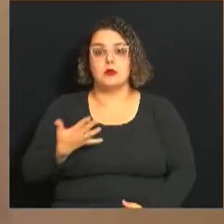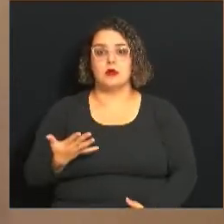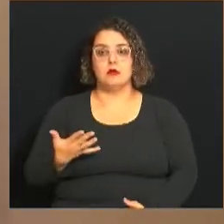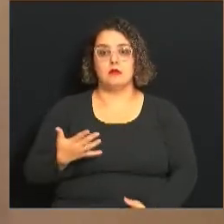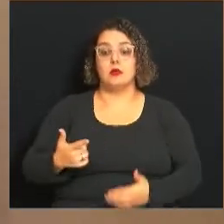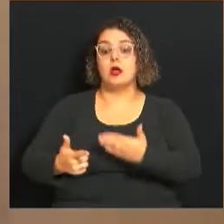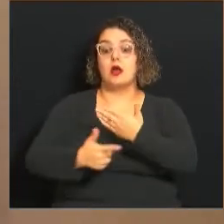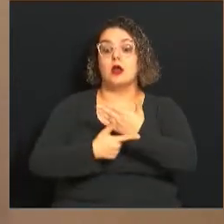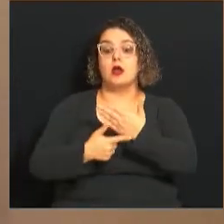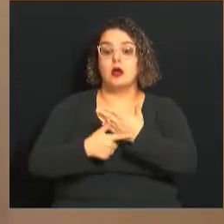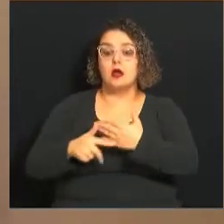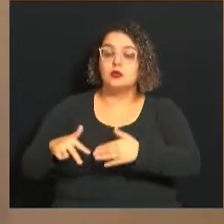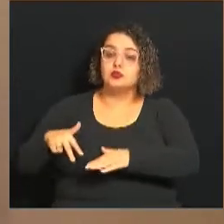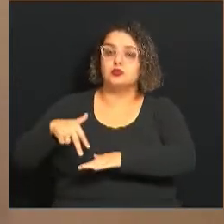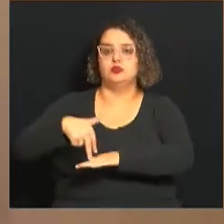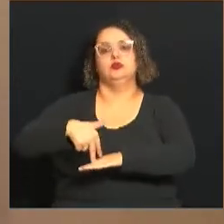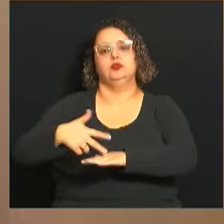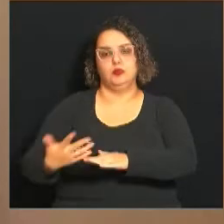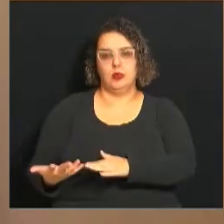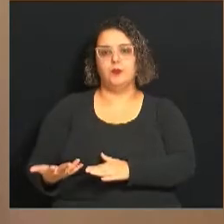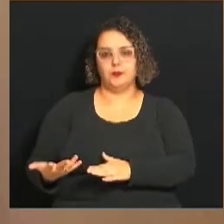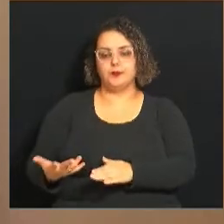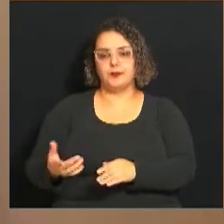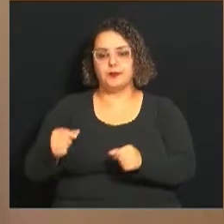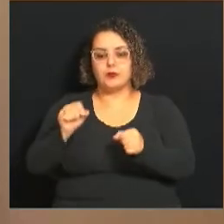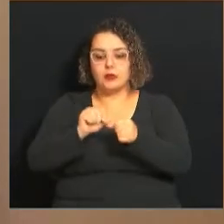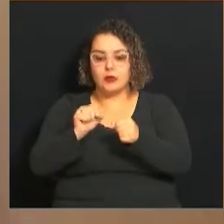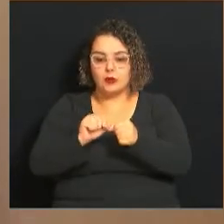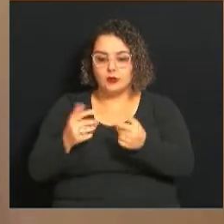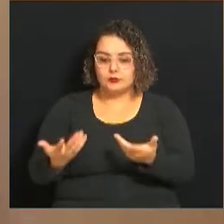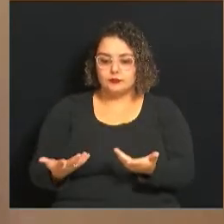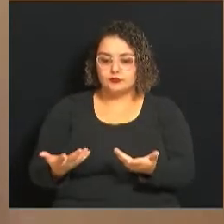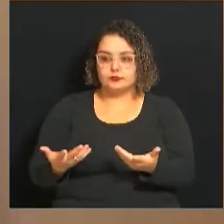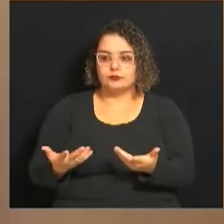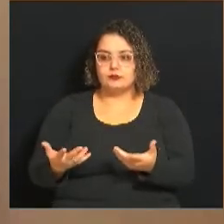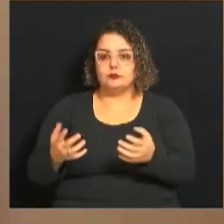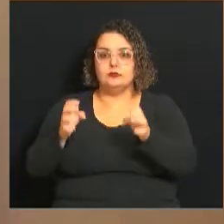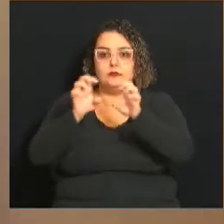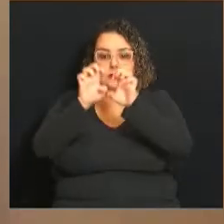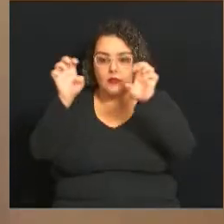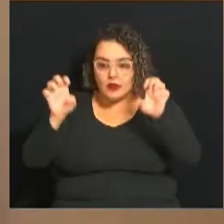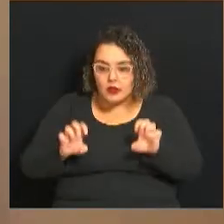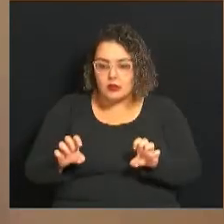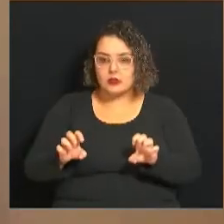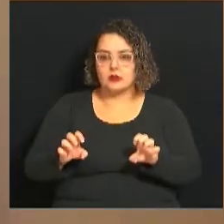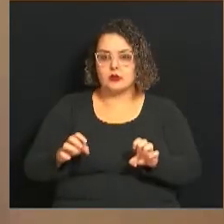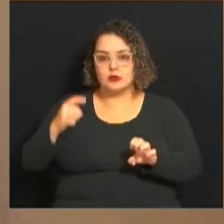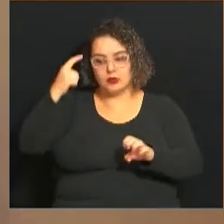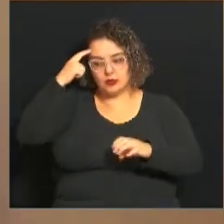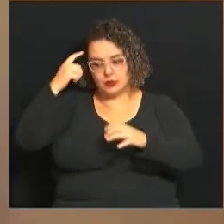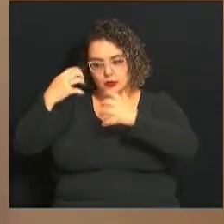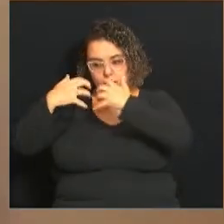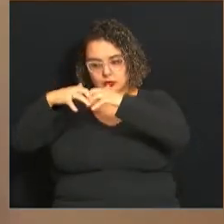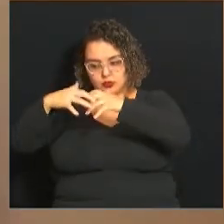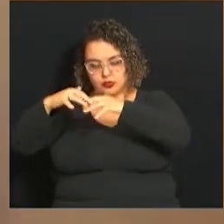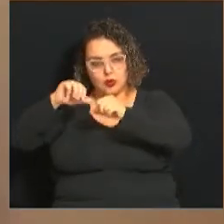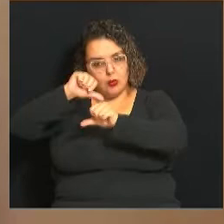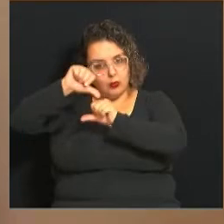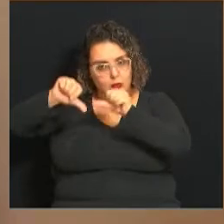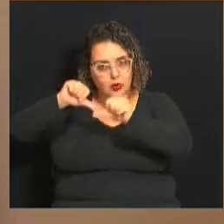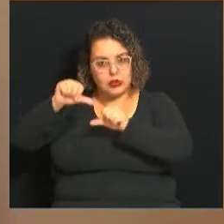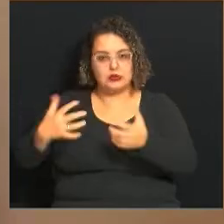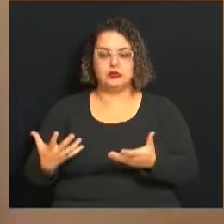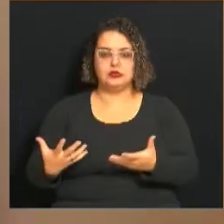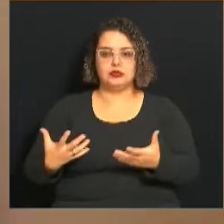papel. Isso faz com que a estrutura mesmo do cérebro se modifique, né, de forma a